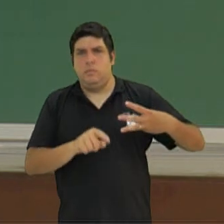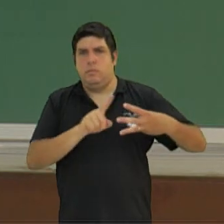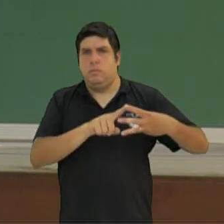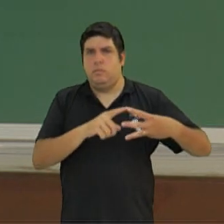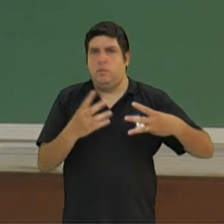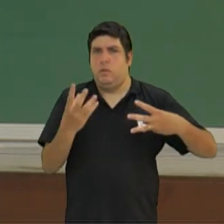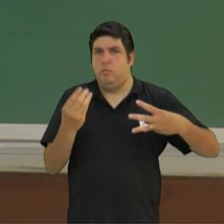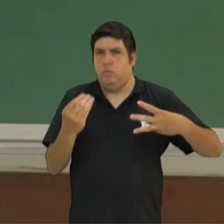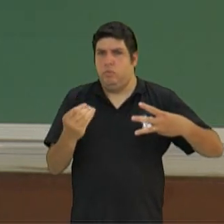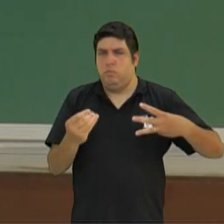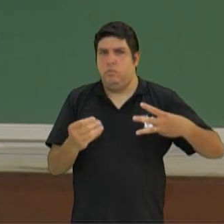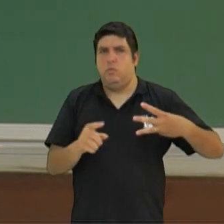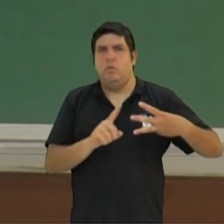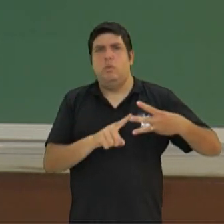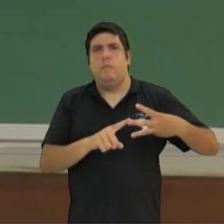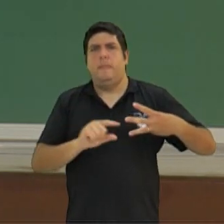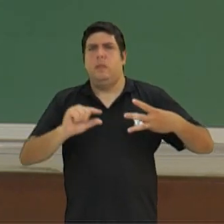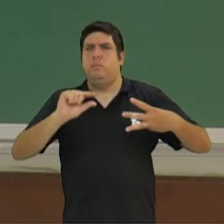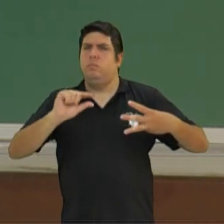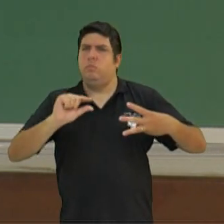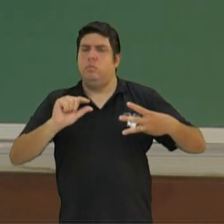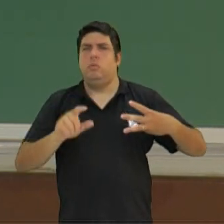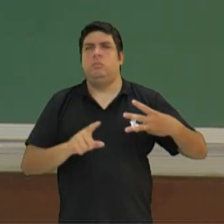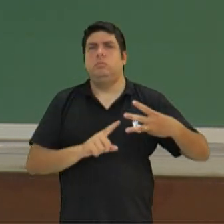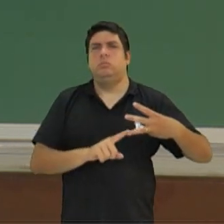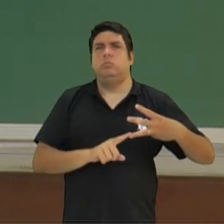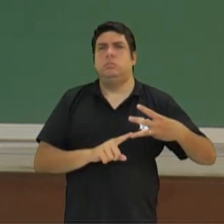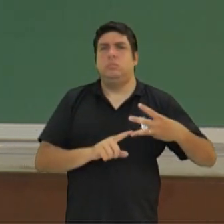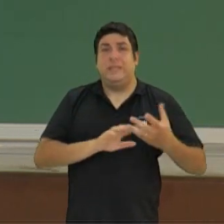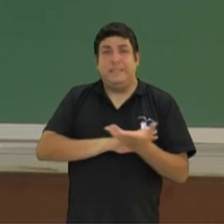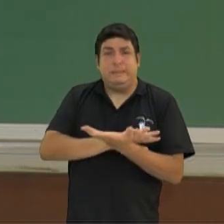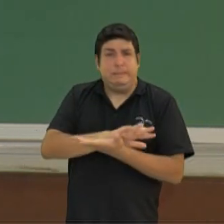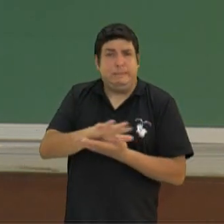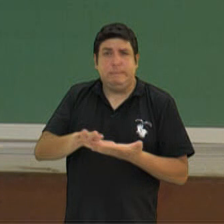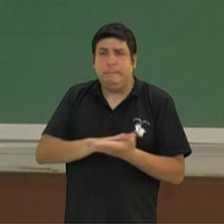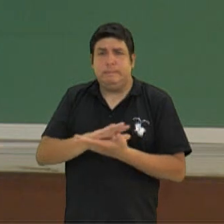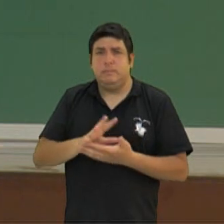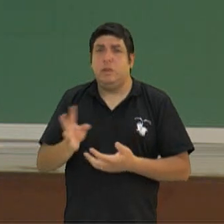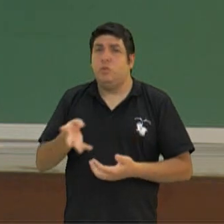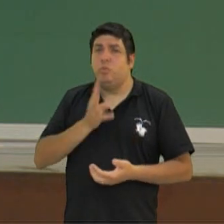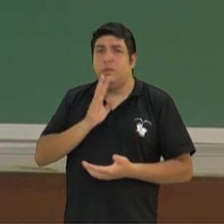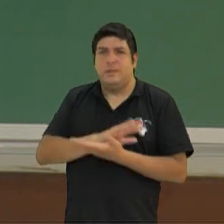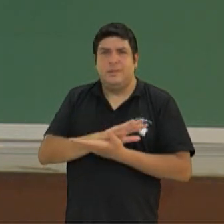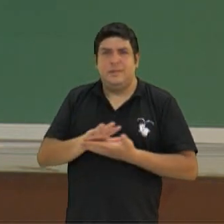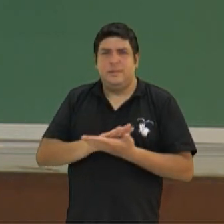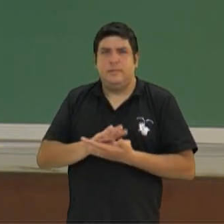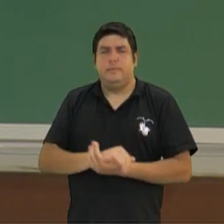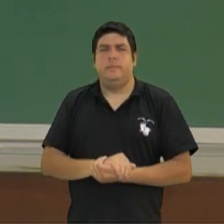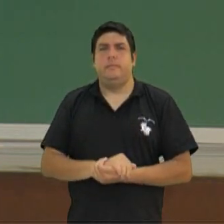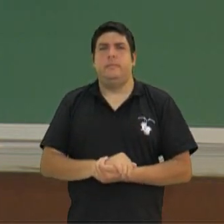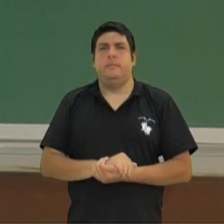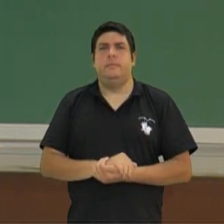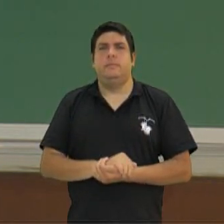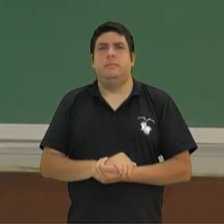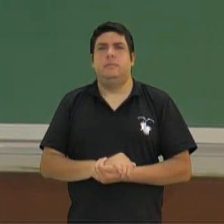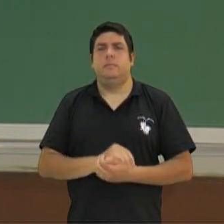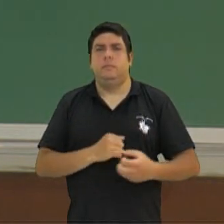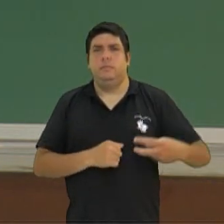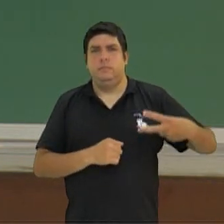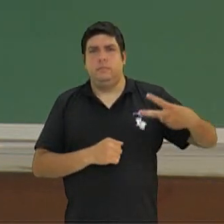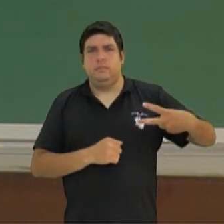little, pouco. Ou a letra C, nothing at all, nada mesmo, tipo, não sei nada. Ok? Number